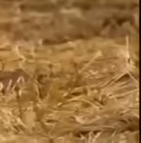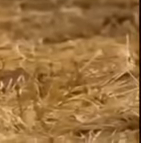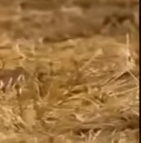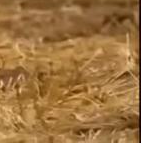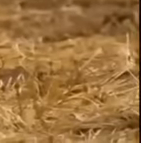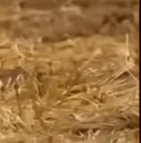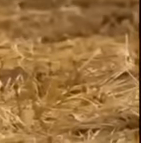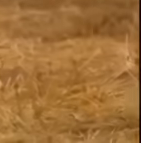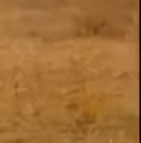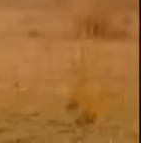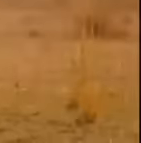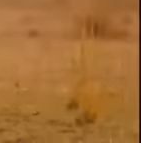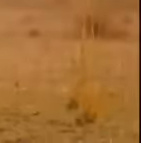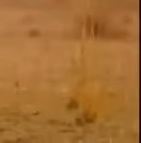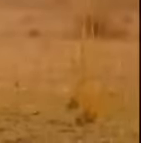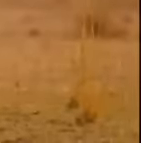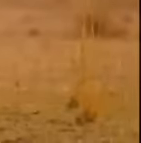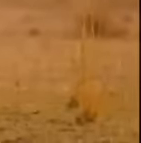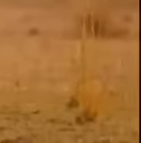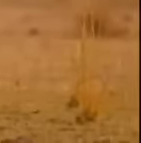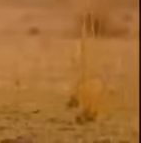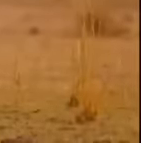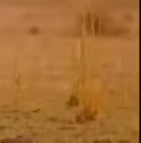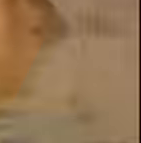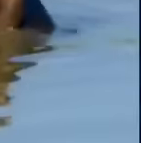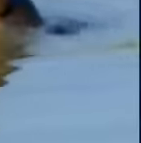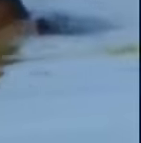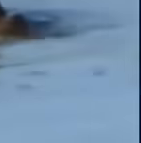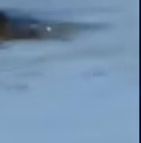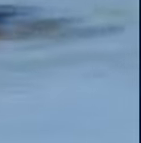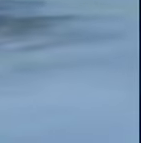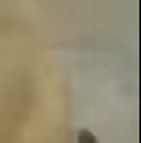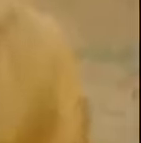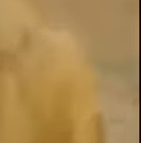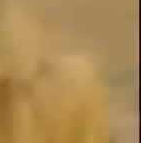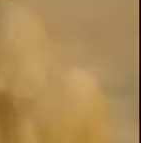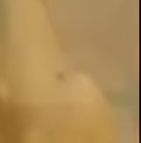No começo da vida, o mundo é um lugar assustador.